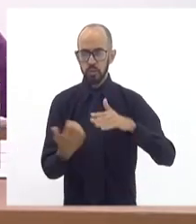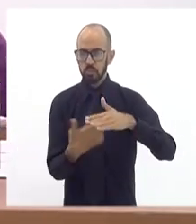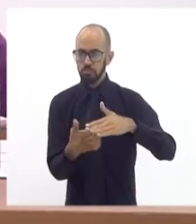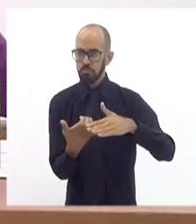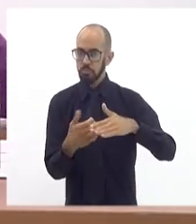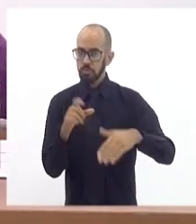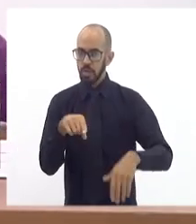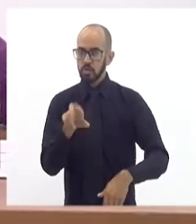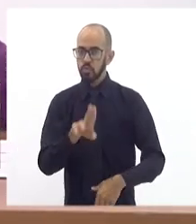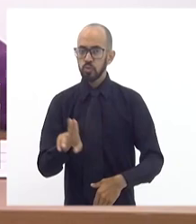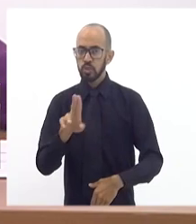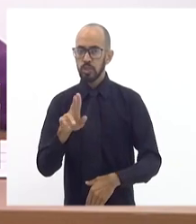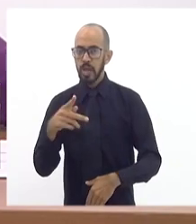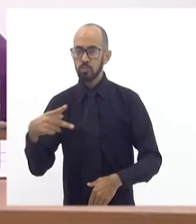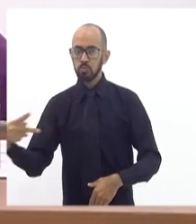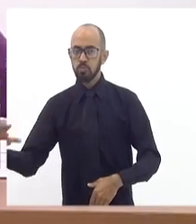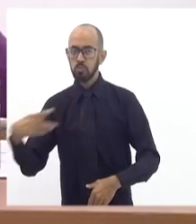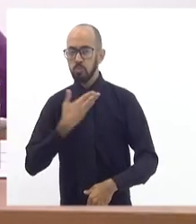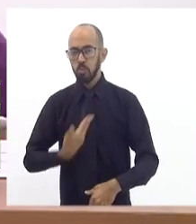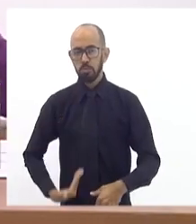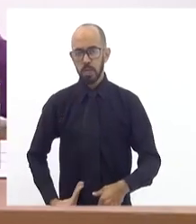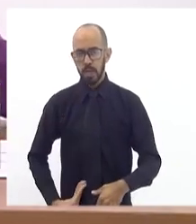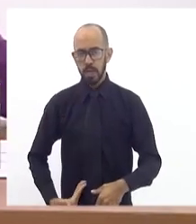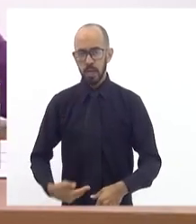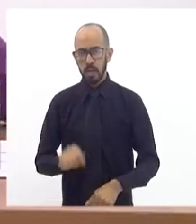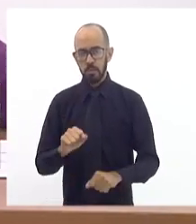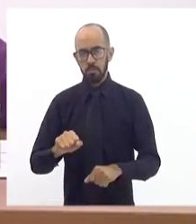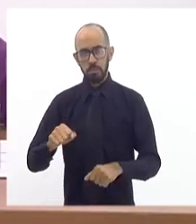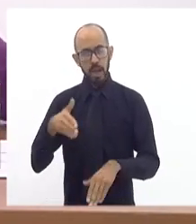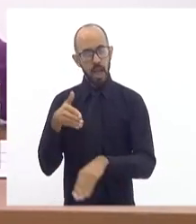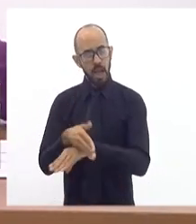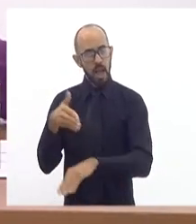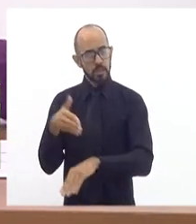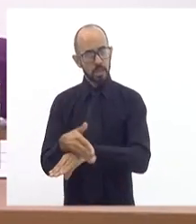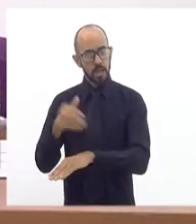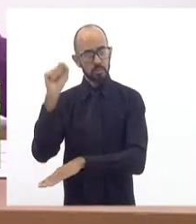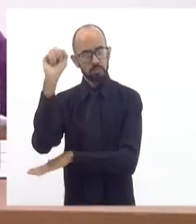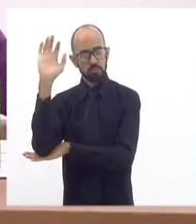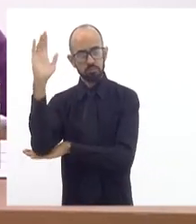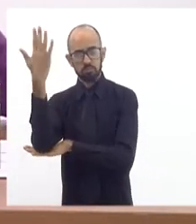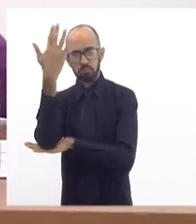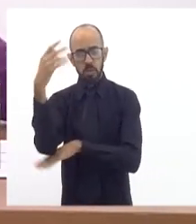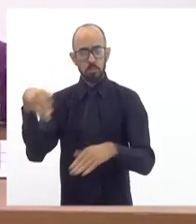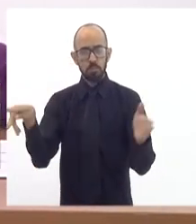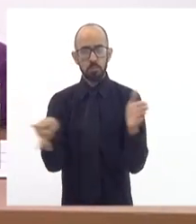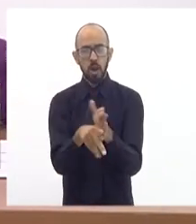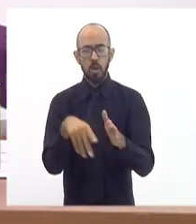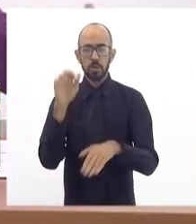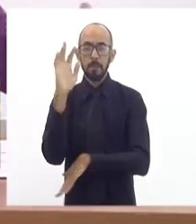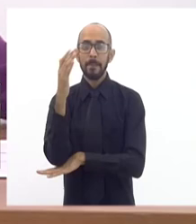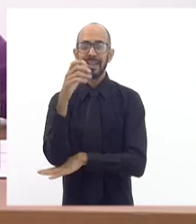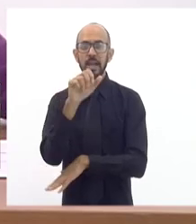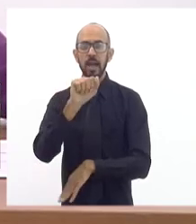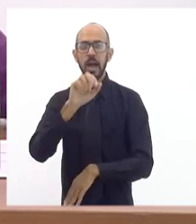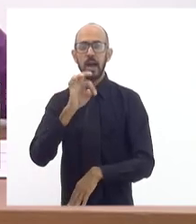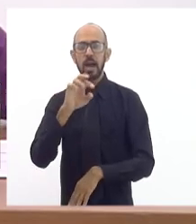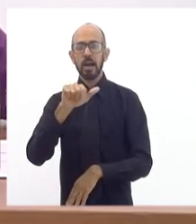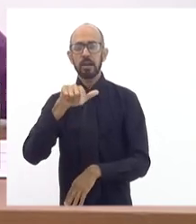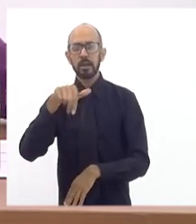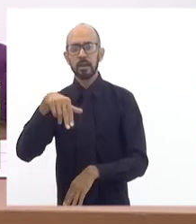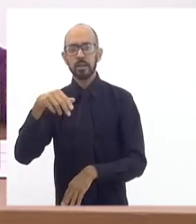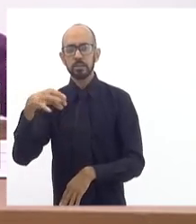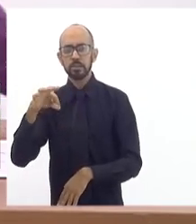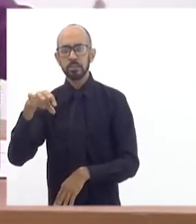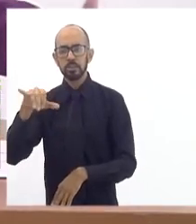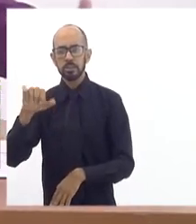pública para fins de intervenção em áreas de vegetação pertencente a Mata Atlântica bem como eventuais desapropriações